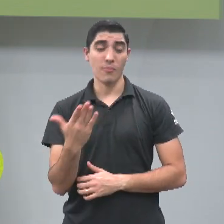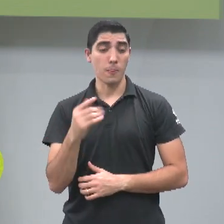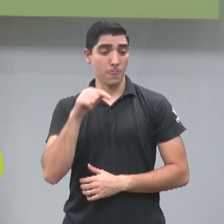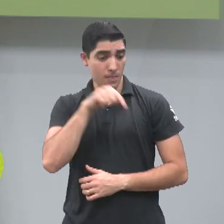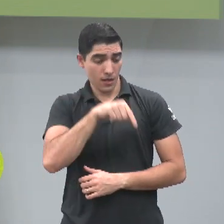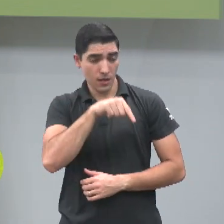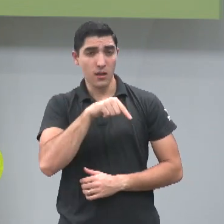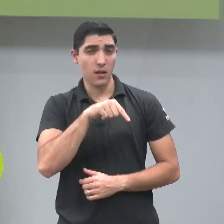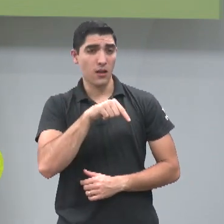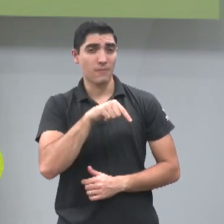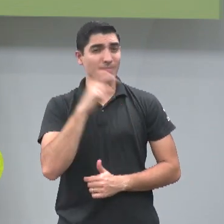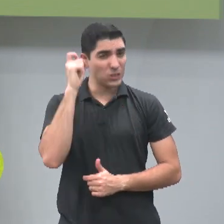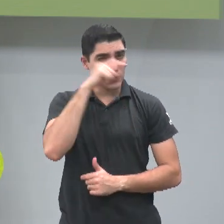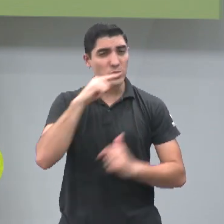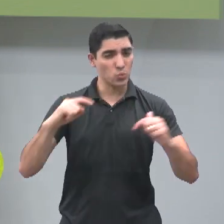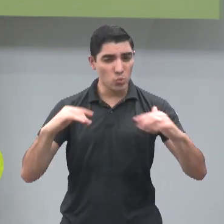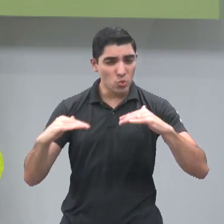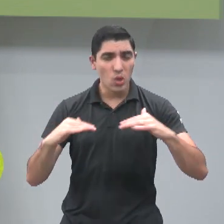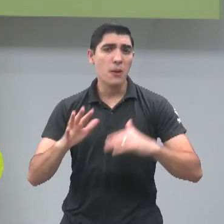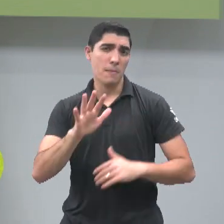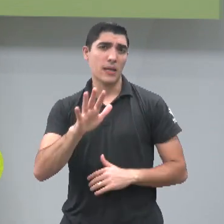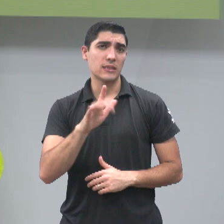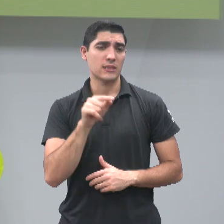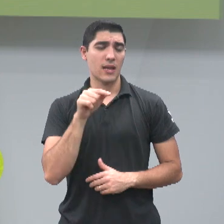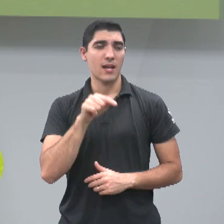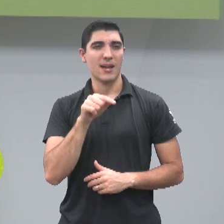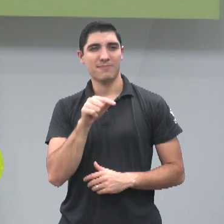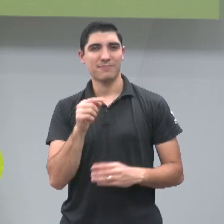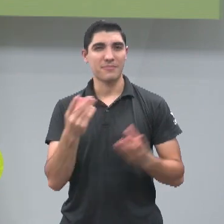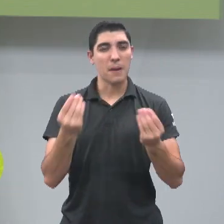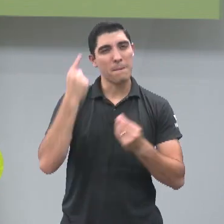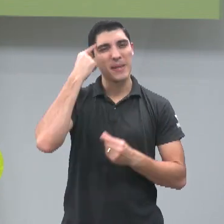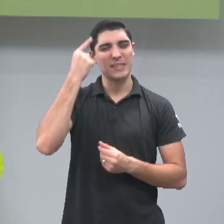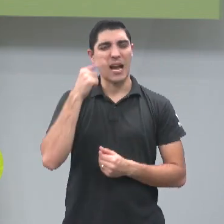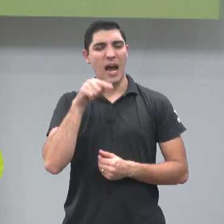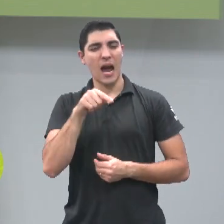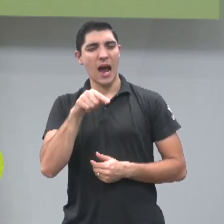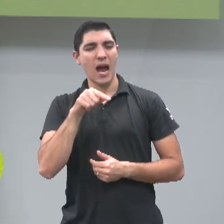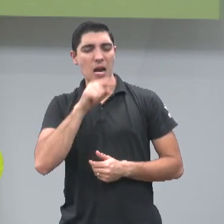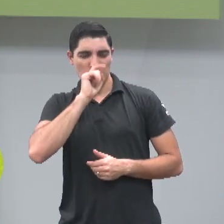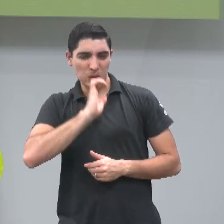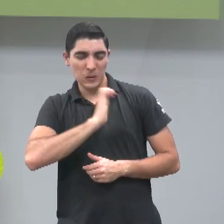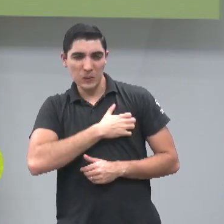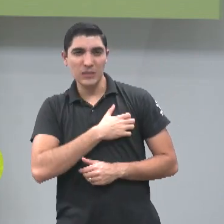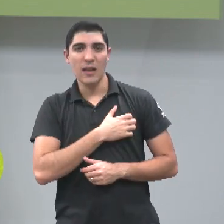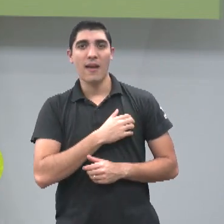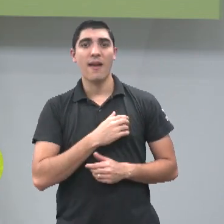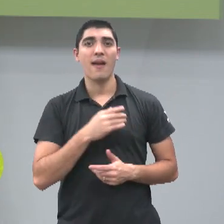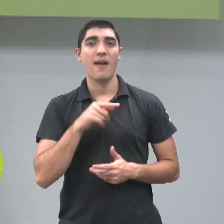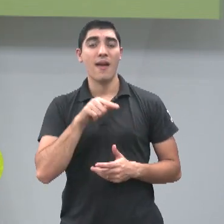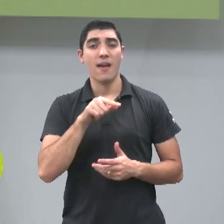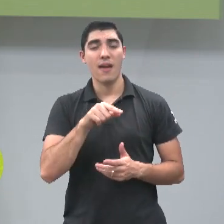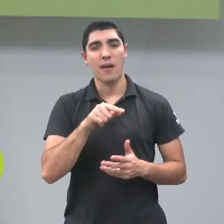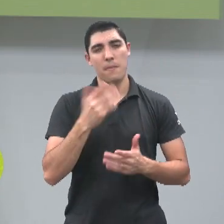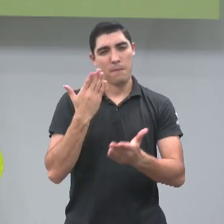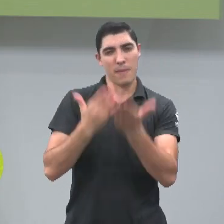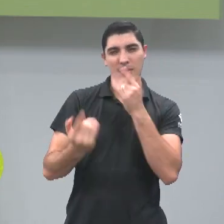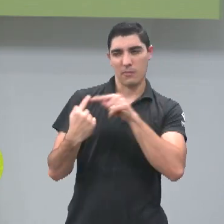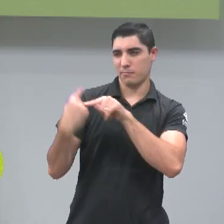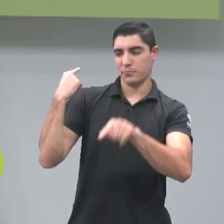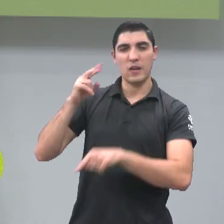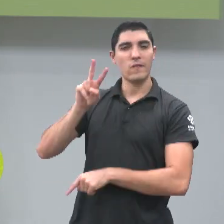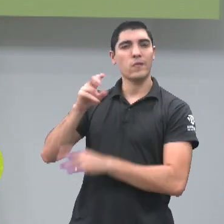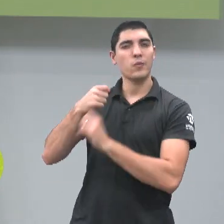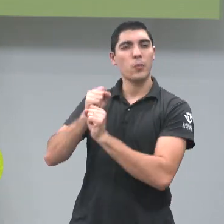A derrota ela não seria tão problemática assim se o São José não tivesse perdido para o Votuporanguense em casa no